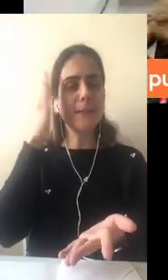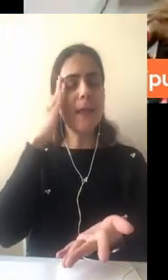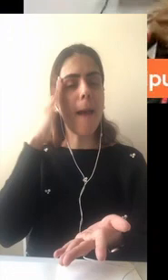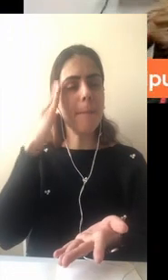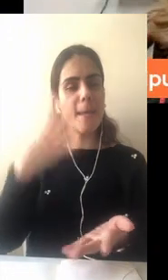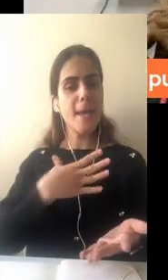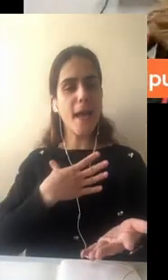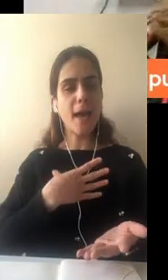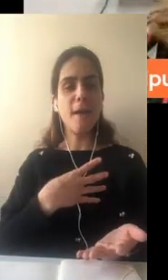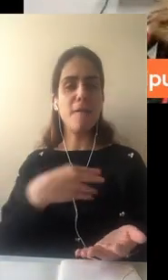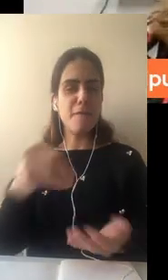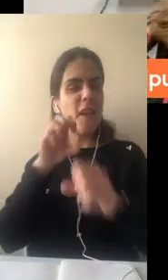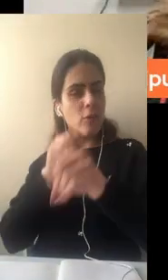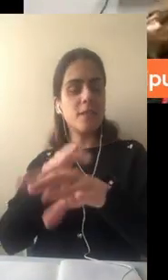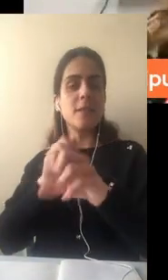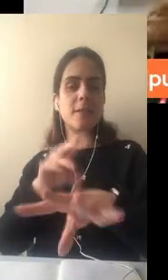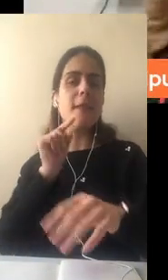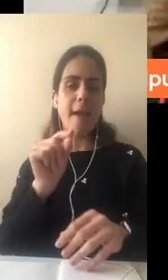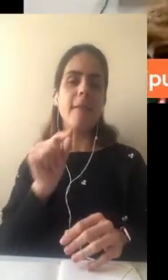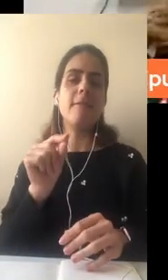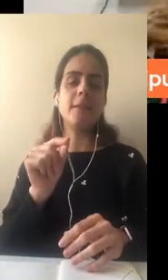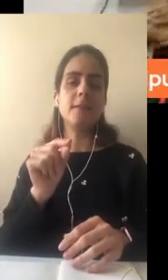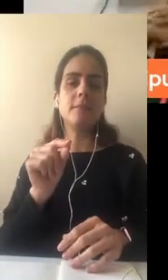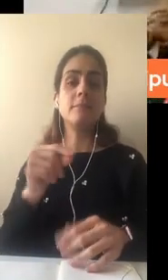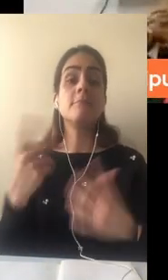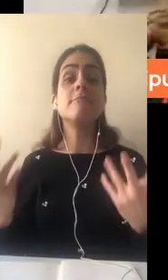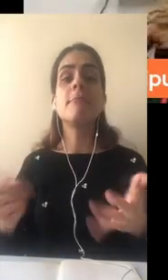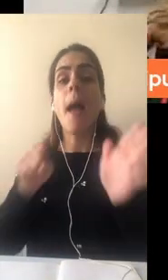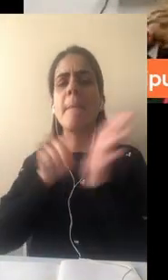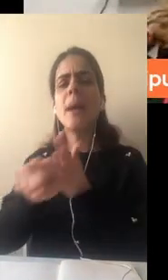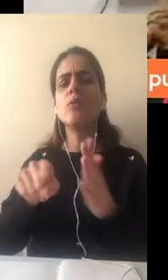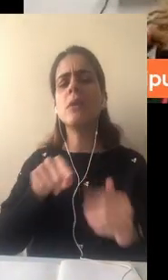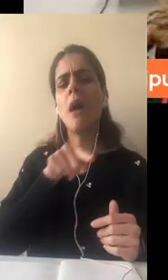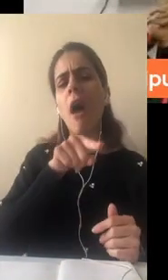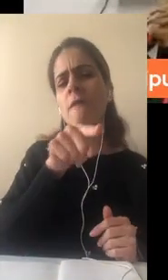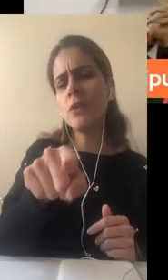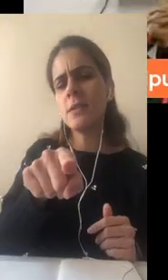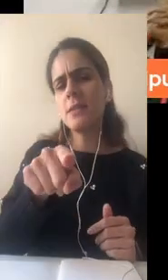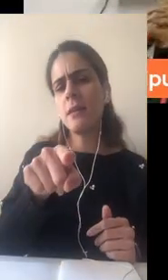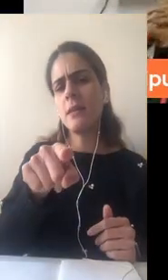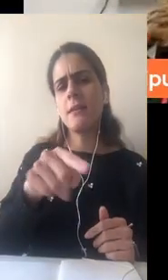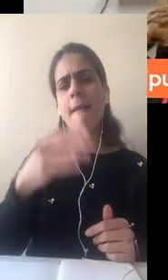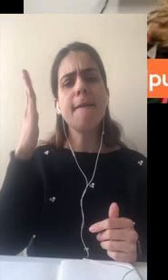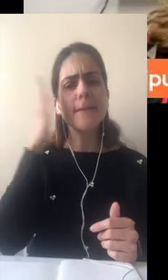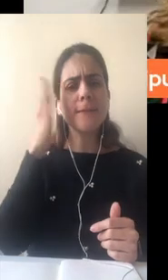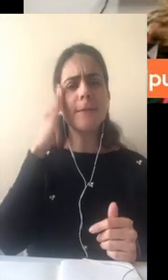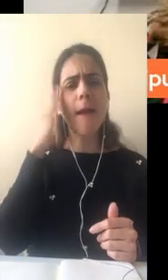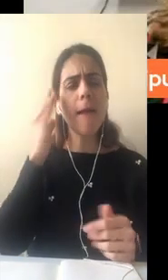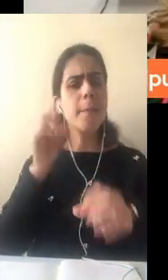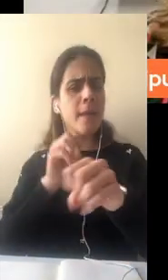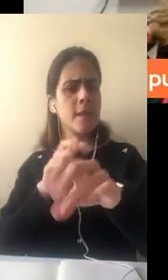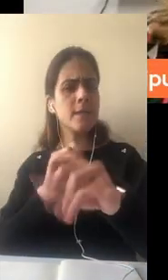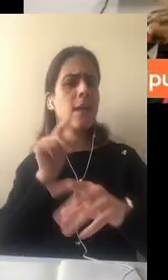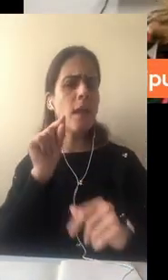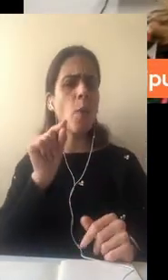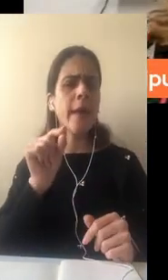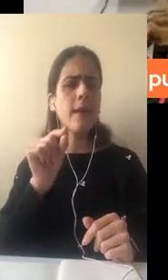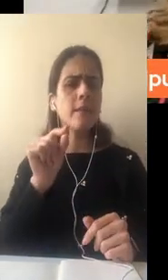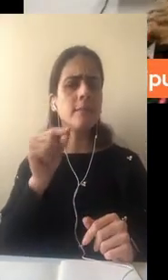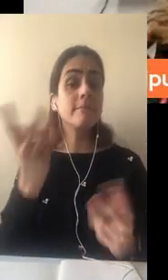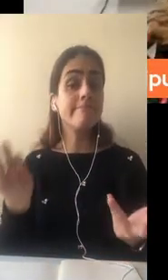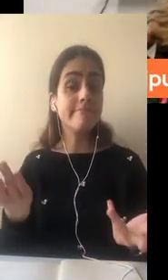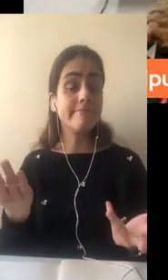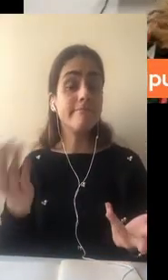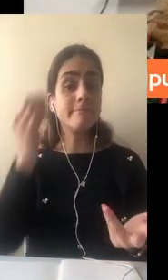e sabiam o que ensinavam e o caminho que queriam para os seus filhos. E você? Então, se revista da força e da